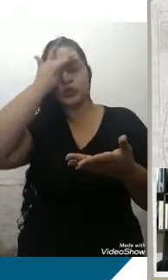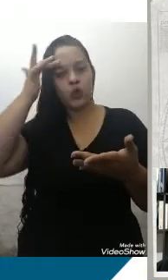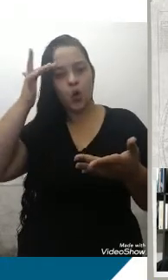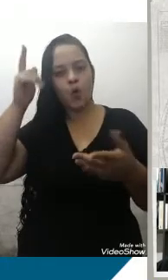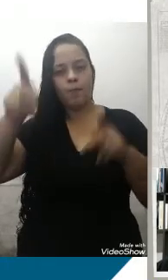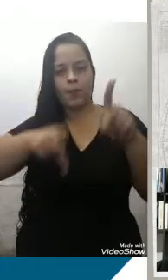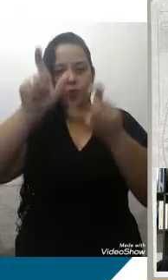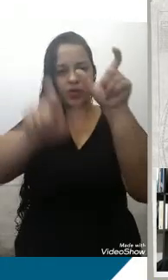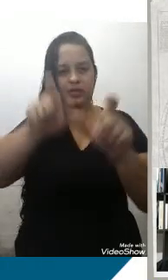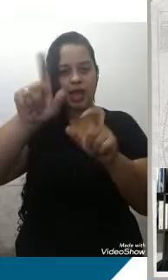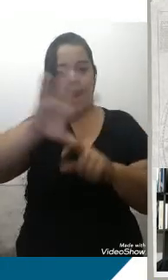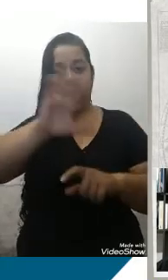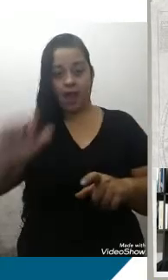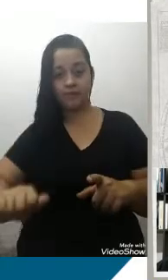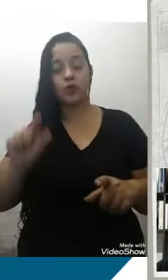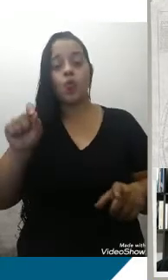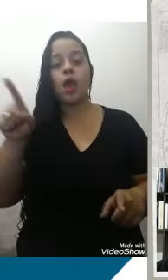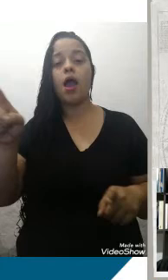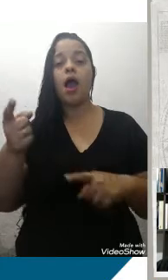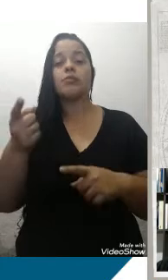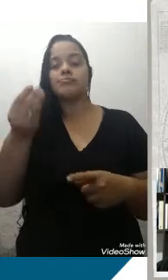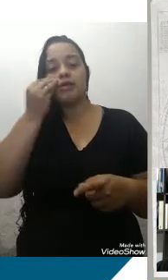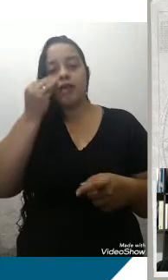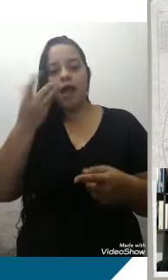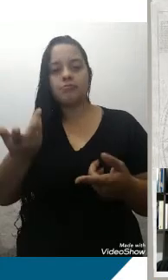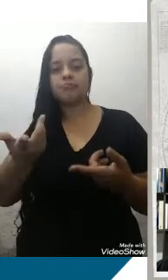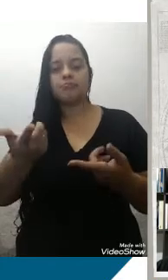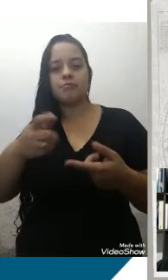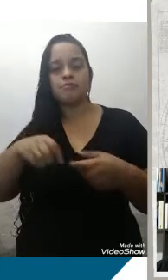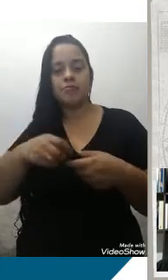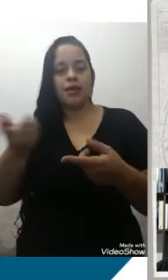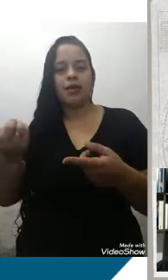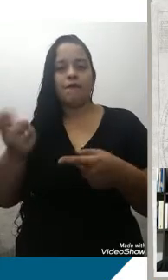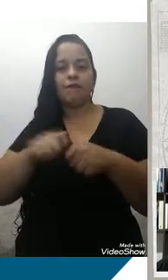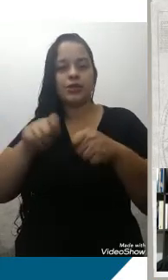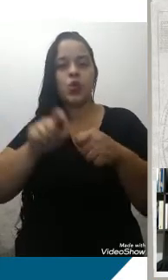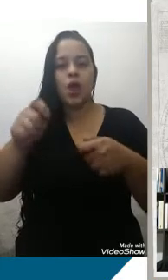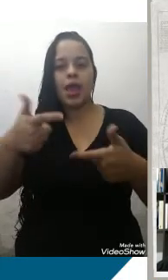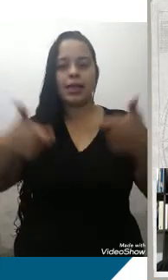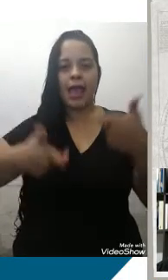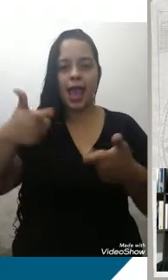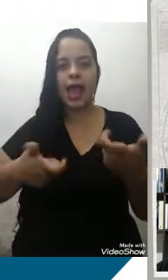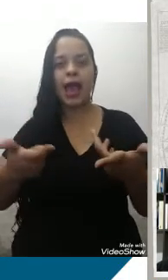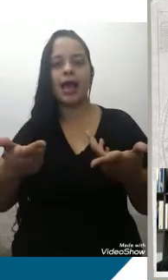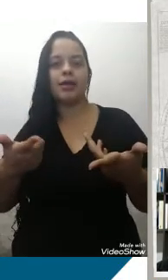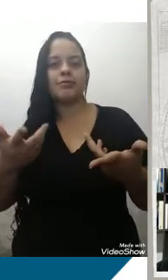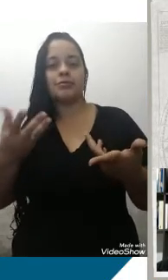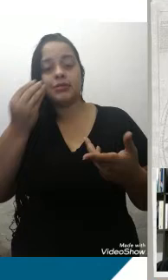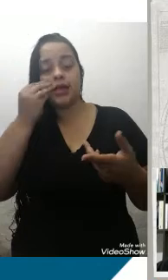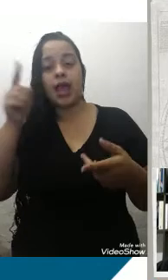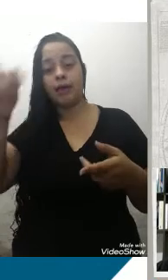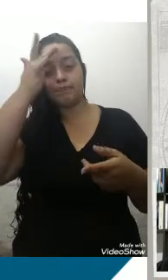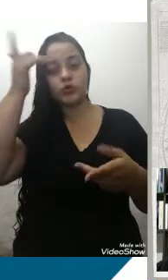se utilizaram de confrontos, de guerras, que forçaram os povos que resistiram, mas foram derrotados,